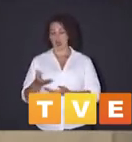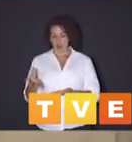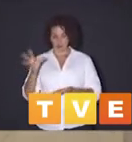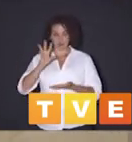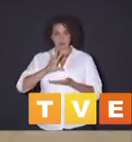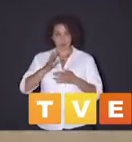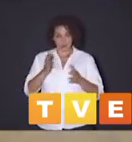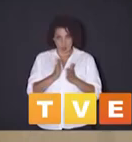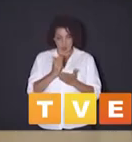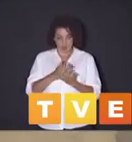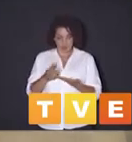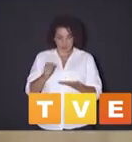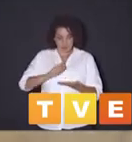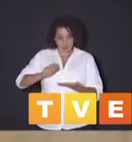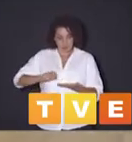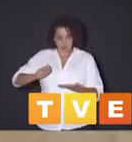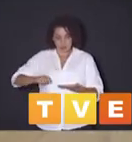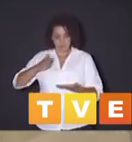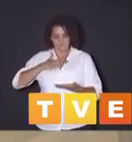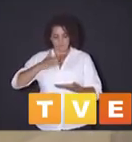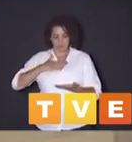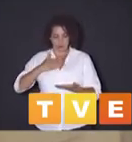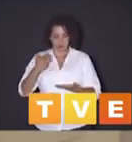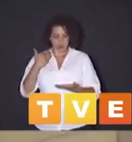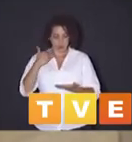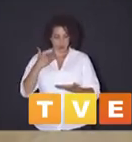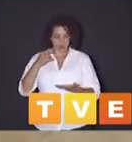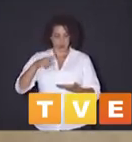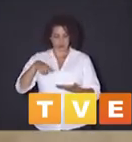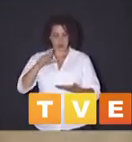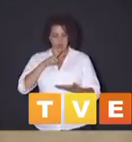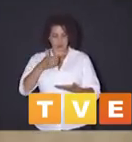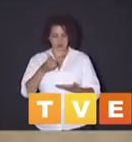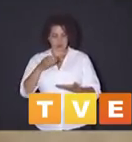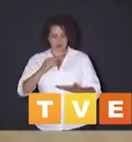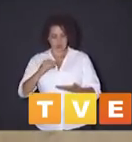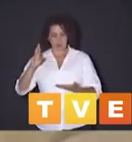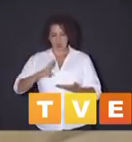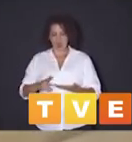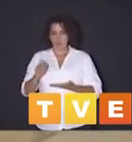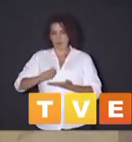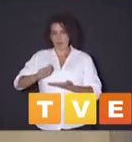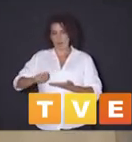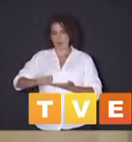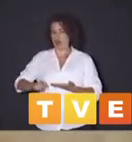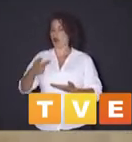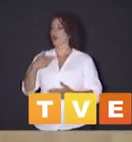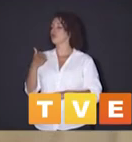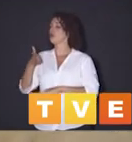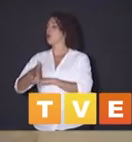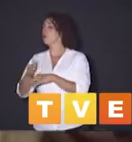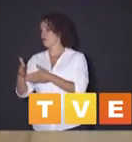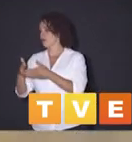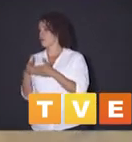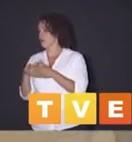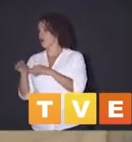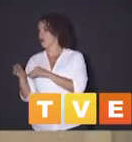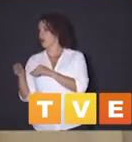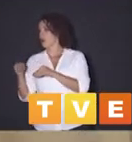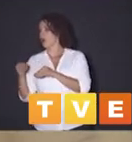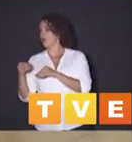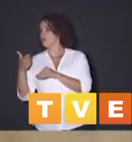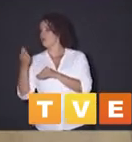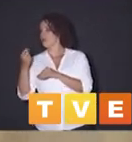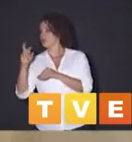tem 60 reais ele estava lá então eu ia no banco eo transfira 20 reais pra conta do